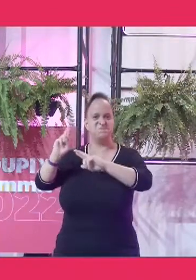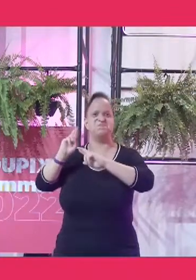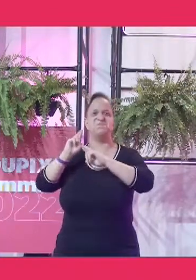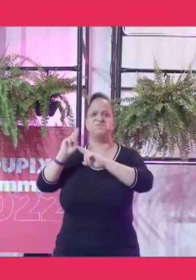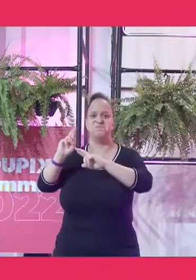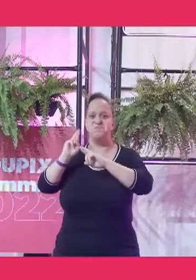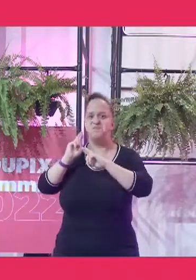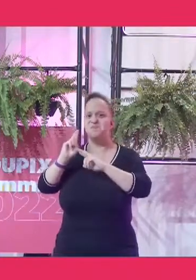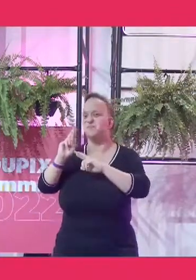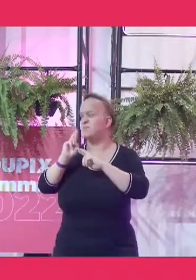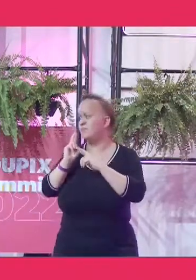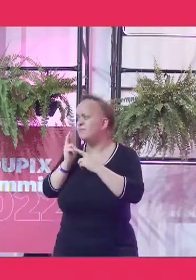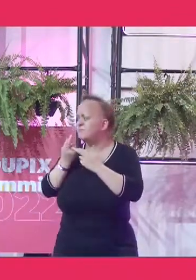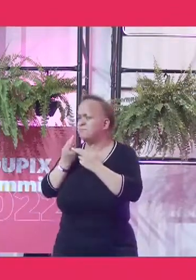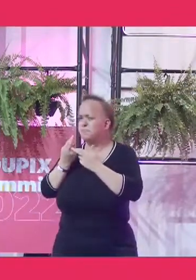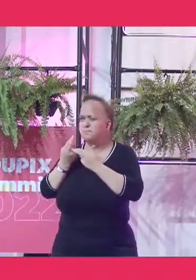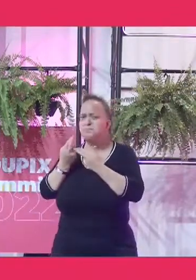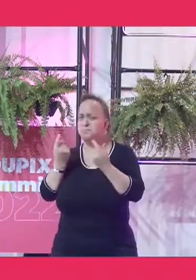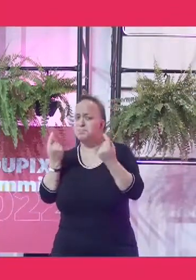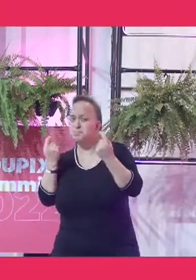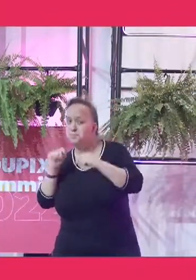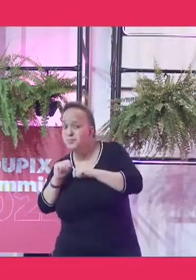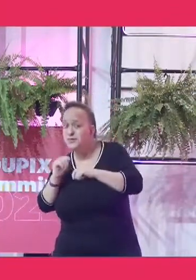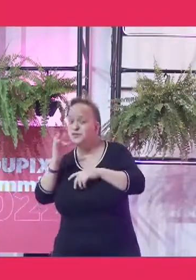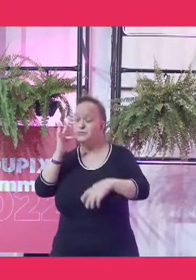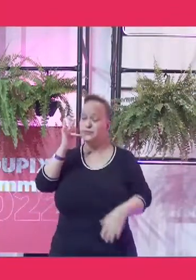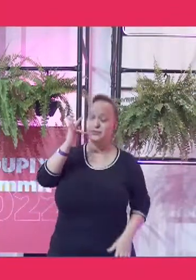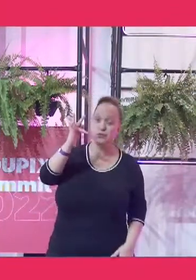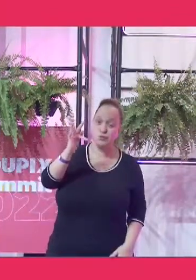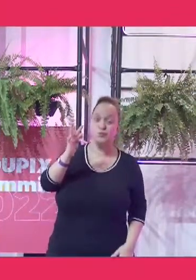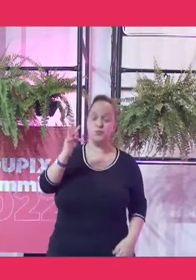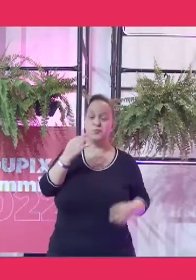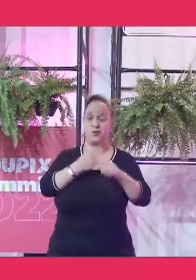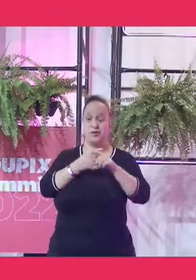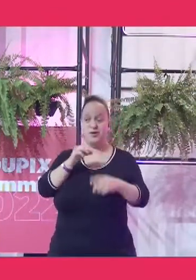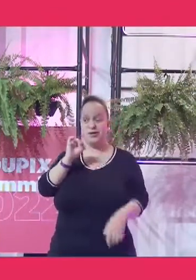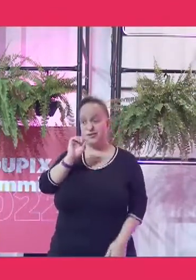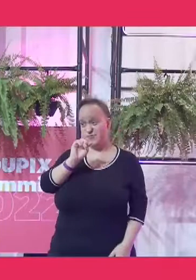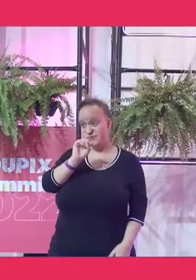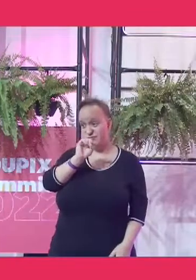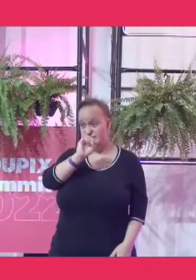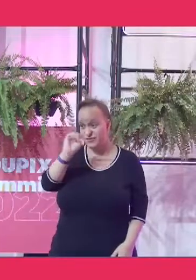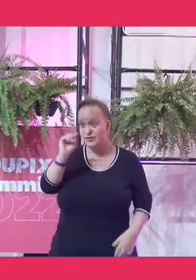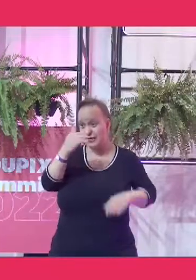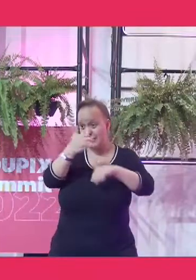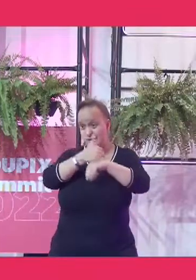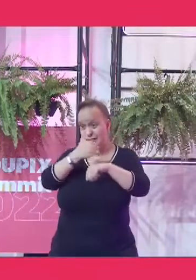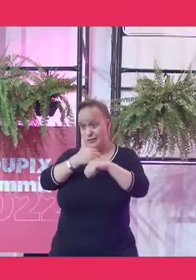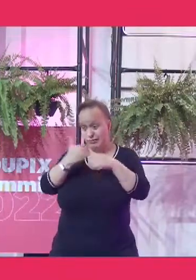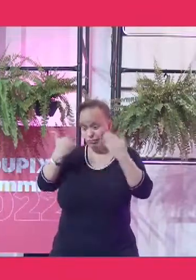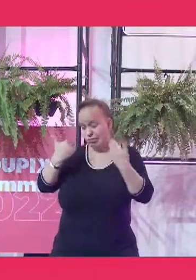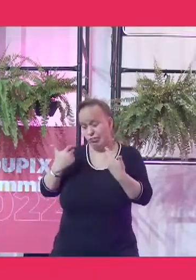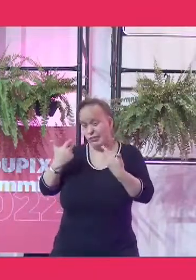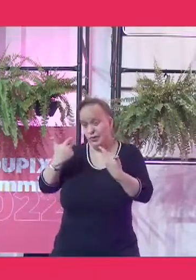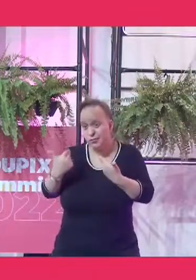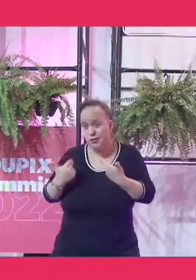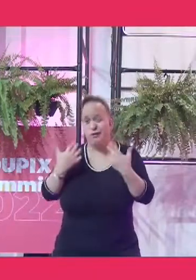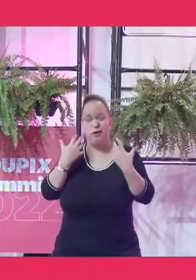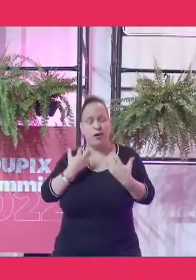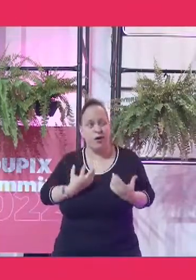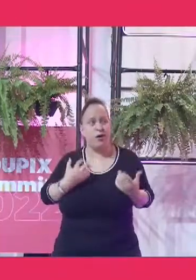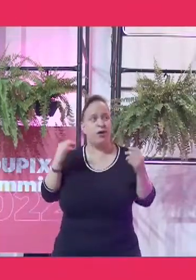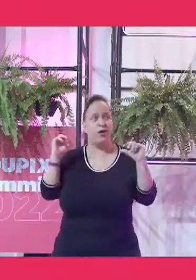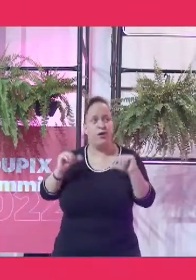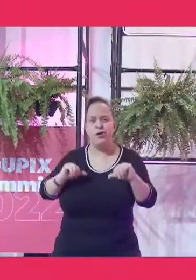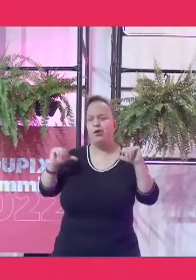de será que tem aí um futuro para a gente? Porque se vocês entraram aqui hoje, como eu, cheios de frustrações, cansaços,